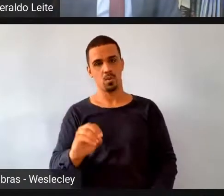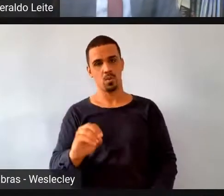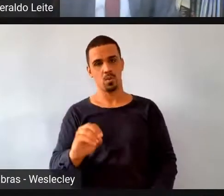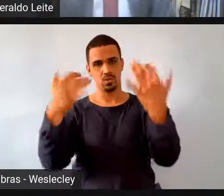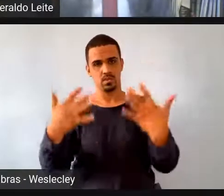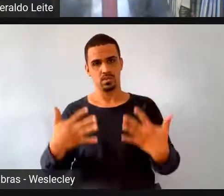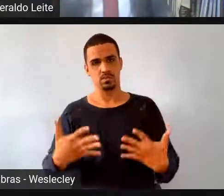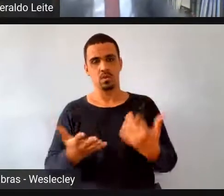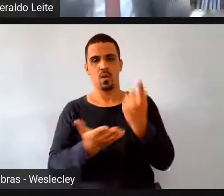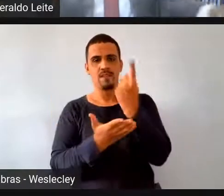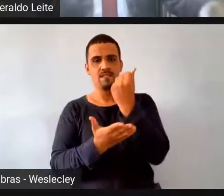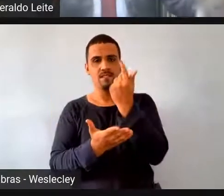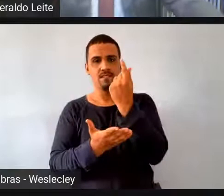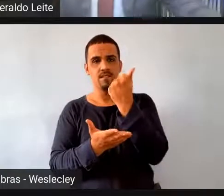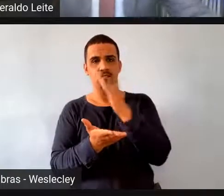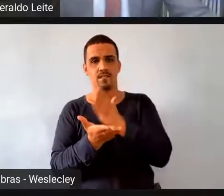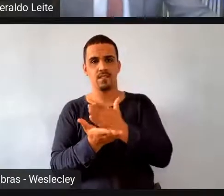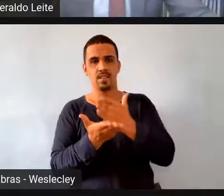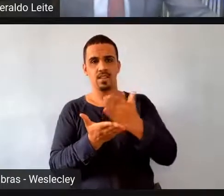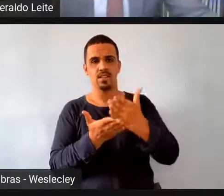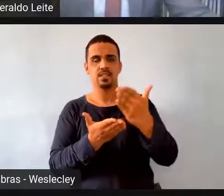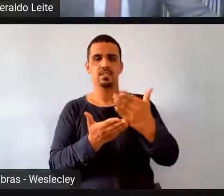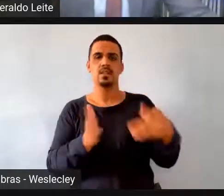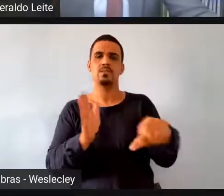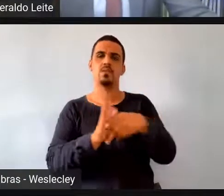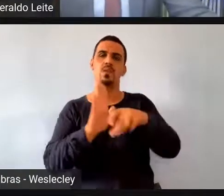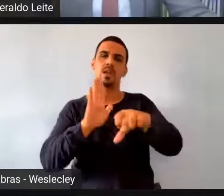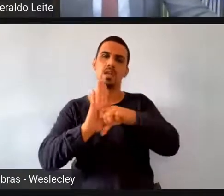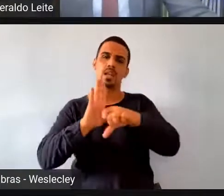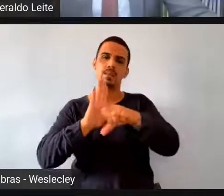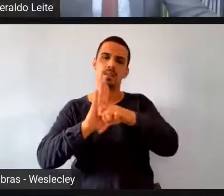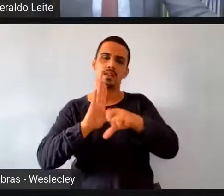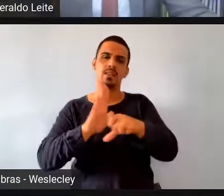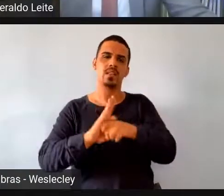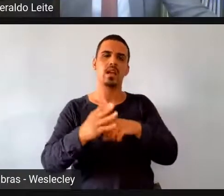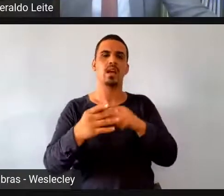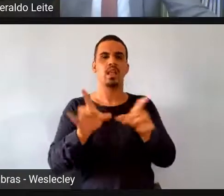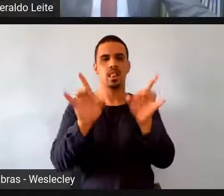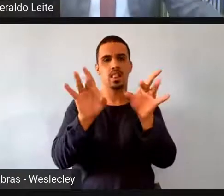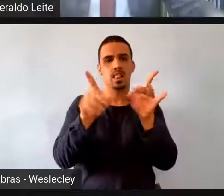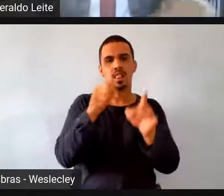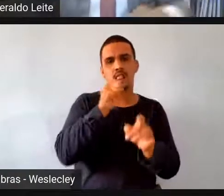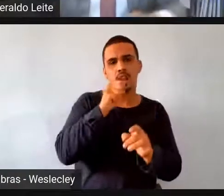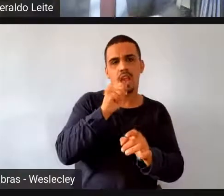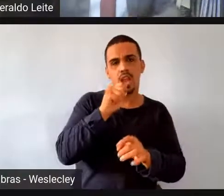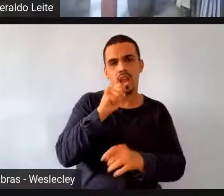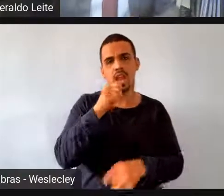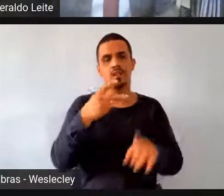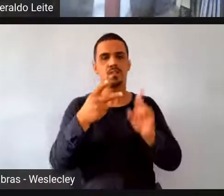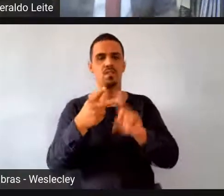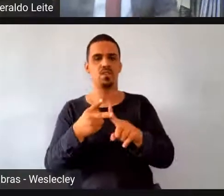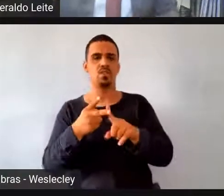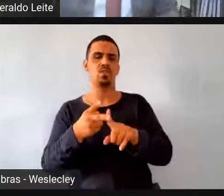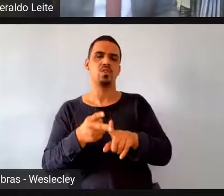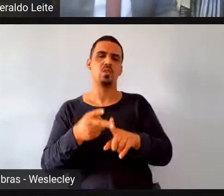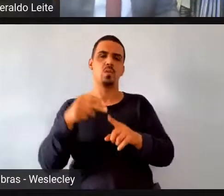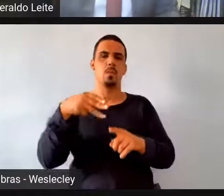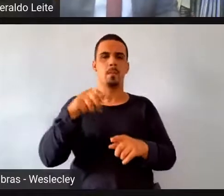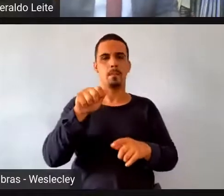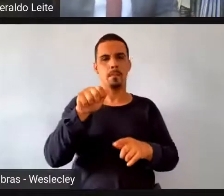da criminalidade, né, de tráfico, de máfia e de milícias